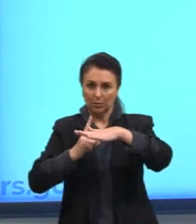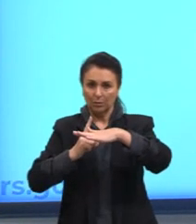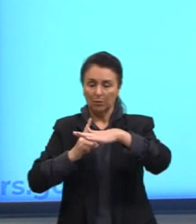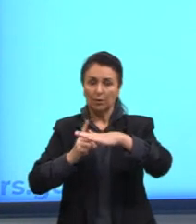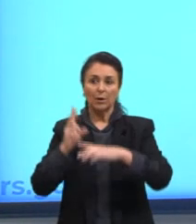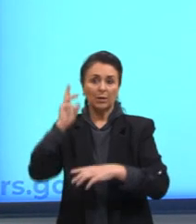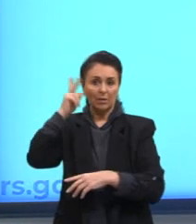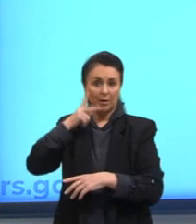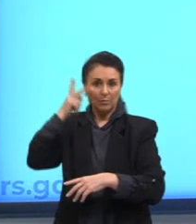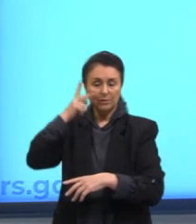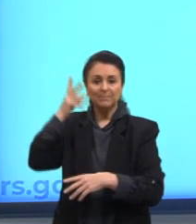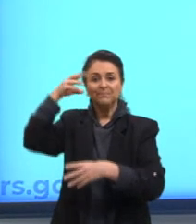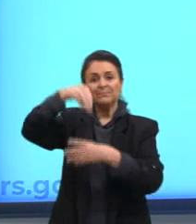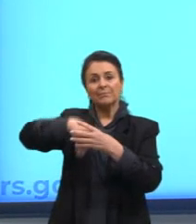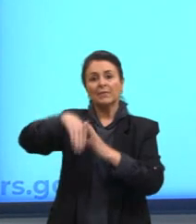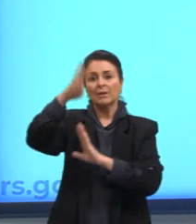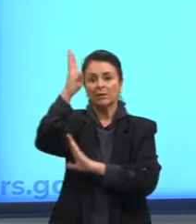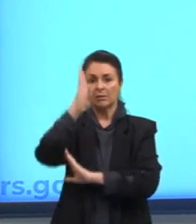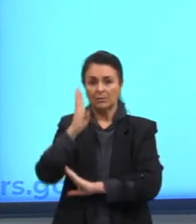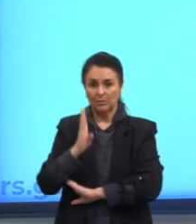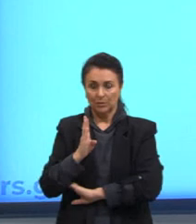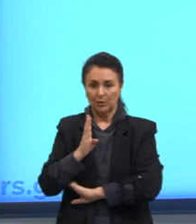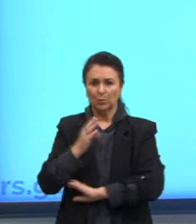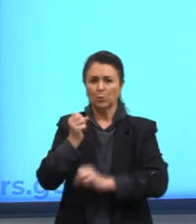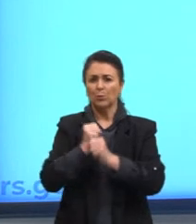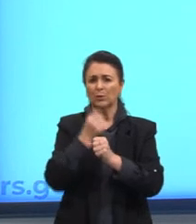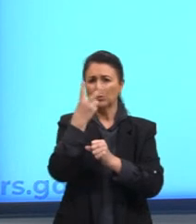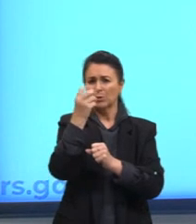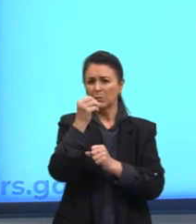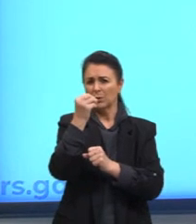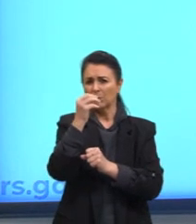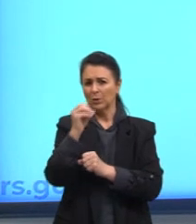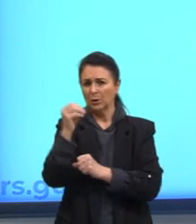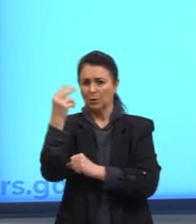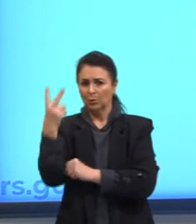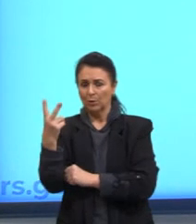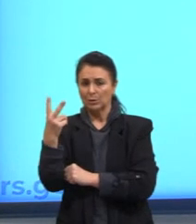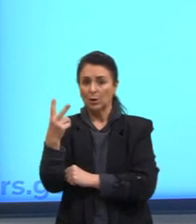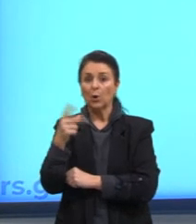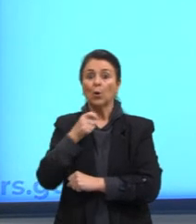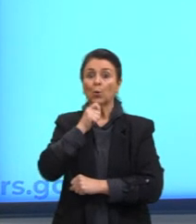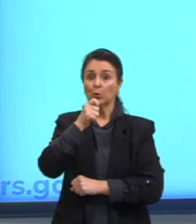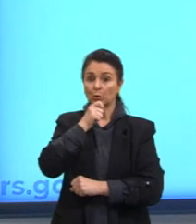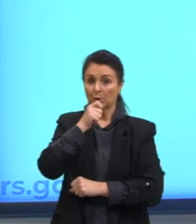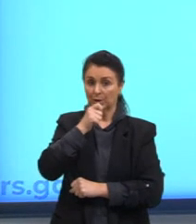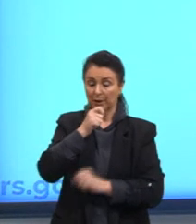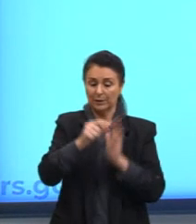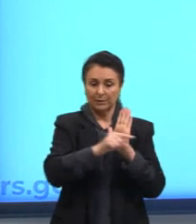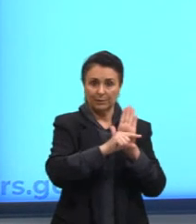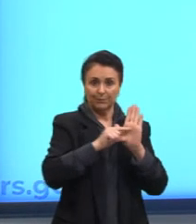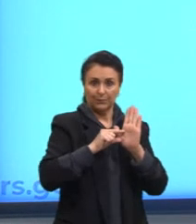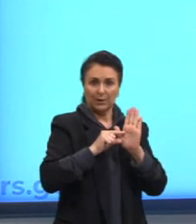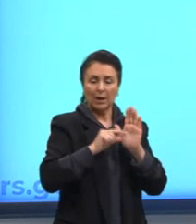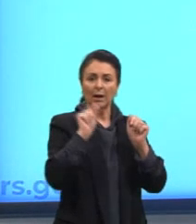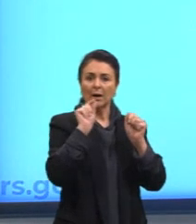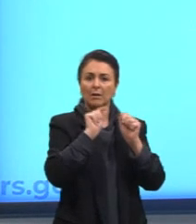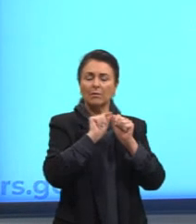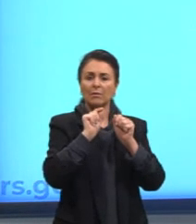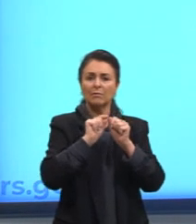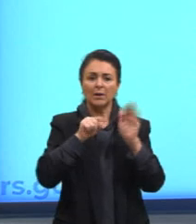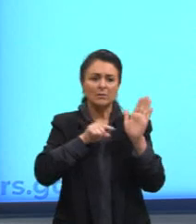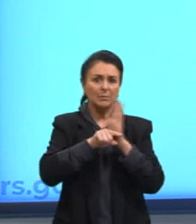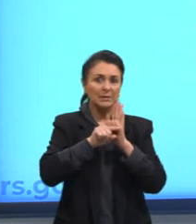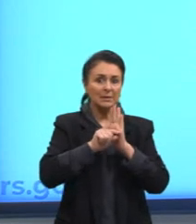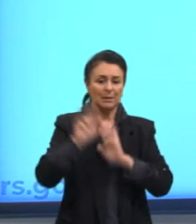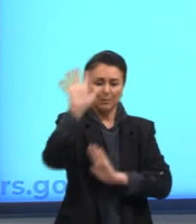no interior do Brasil da BBC de 2002 o jornalista Paulo Cabral desenha o painel de parte da